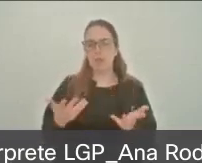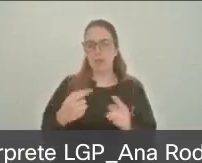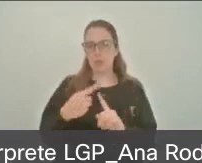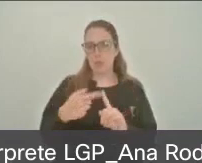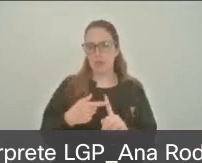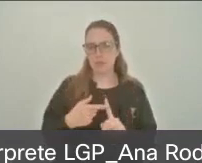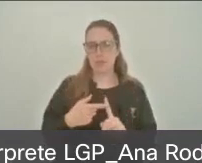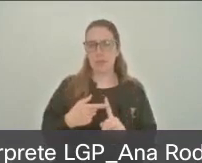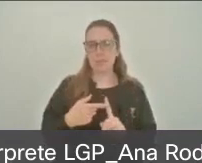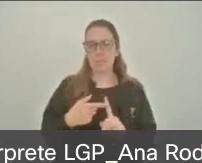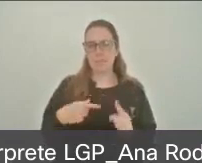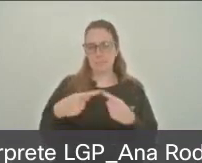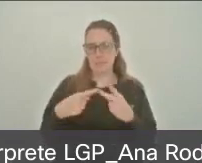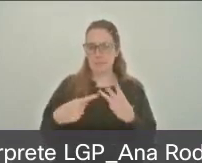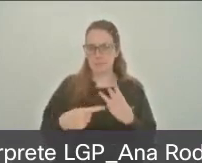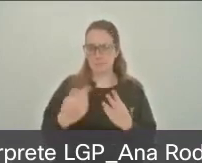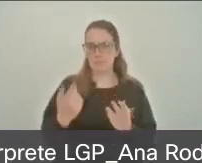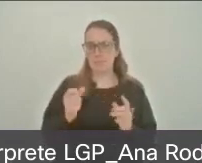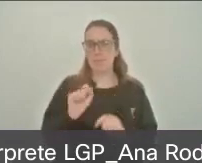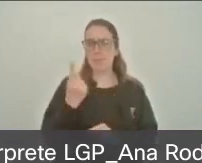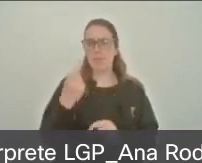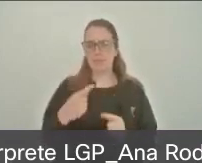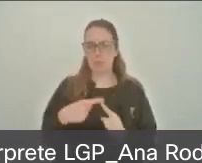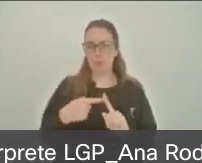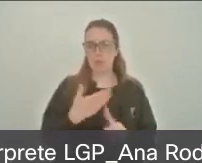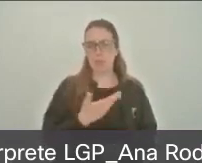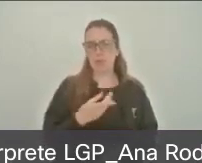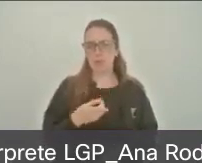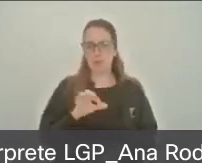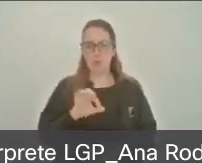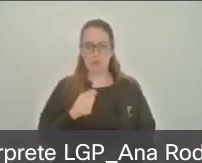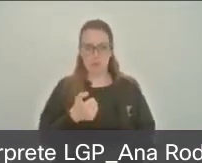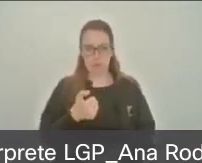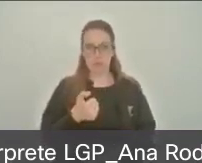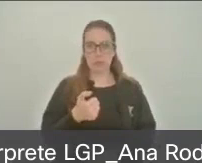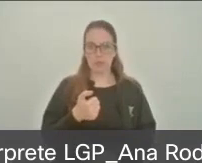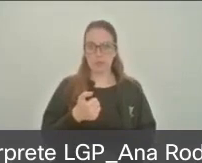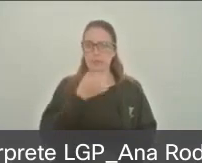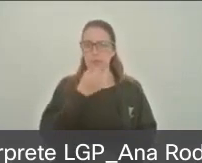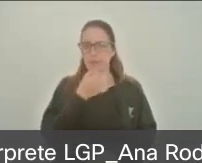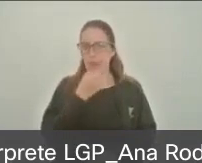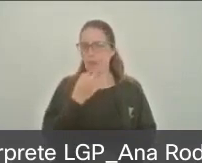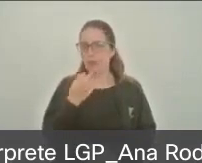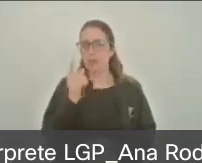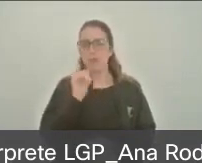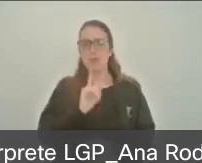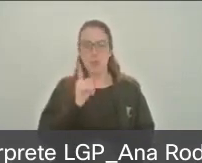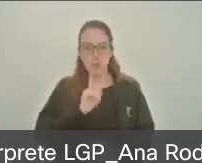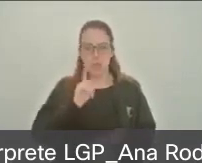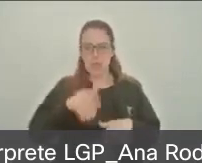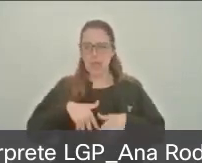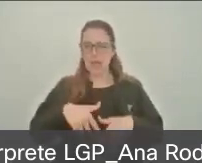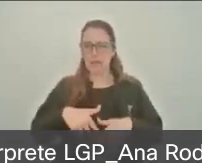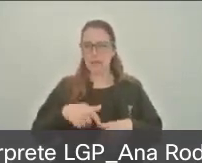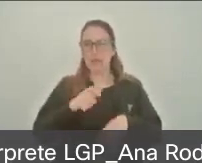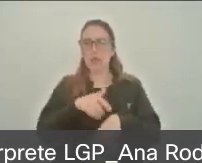se encontram identificados neste slide. O primeiro, de 1985, que versava sobre o acompanhamento da mulher grávida durante o trabalho de